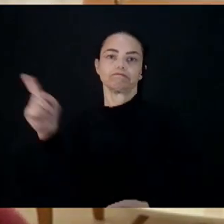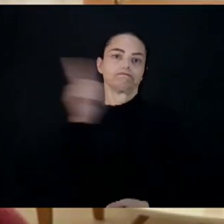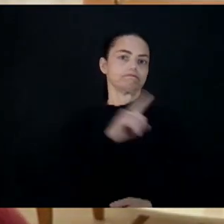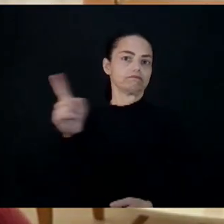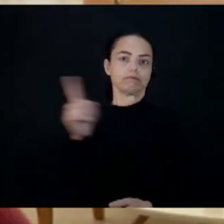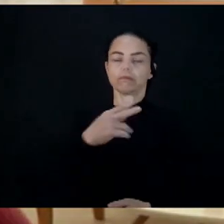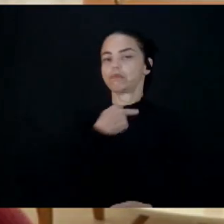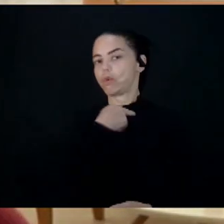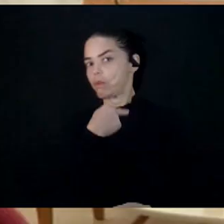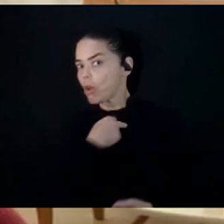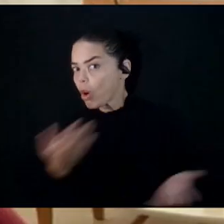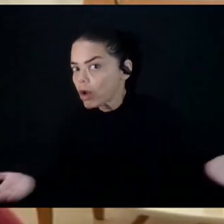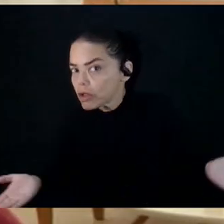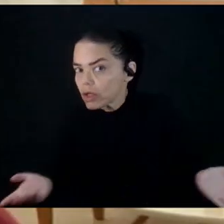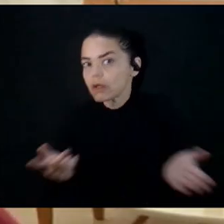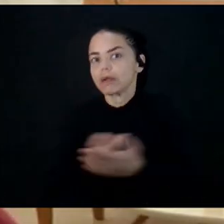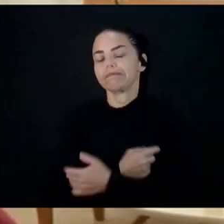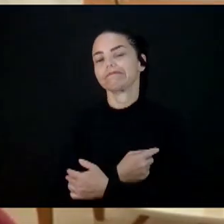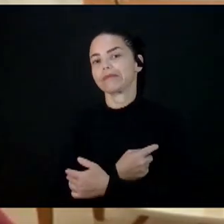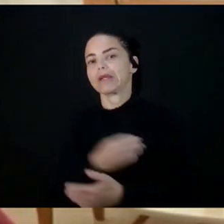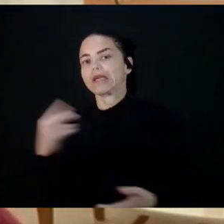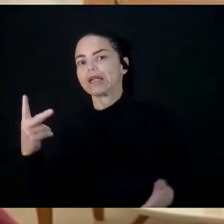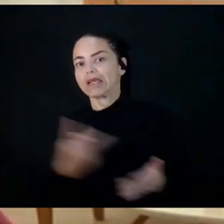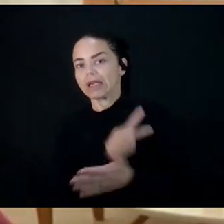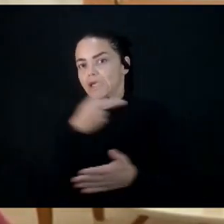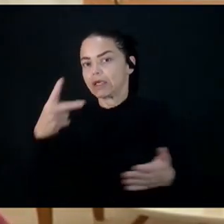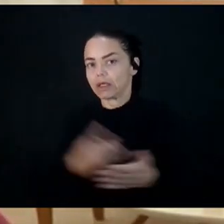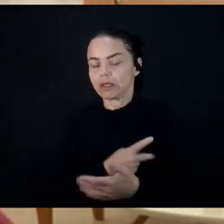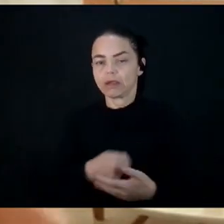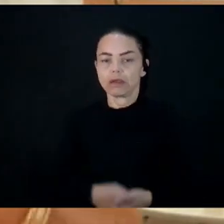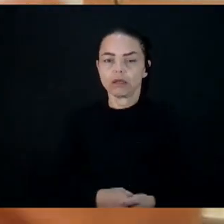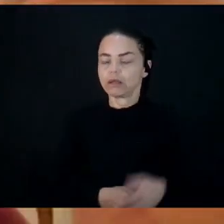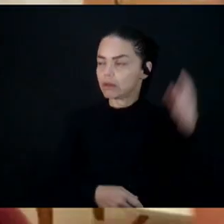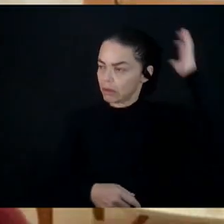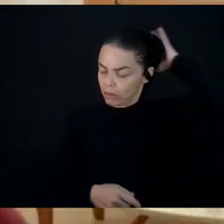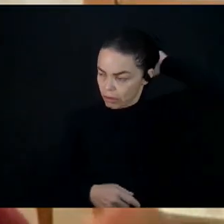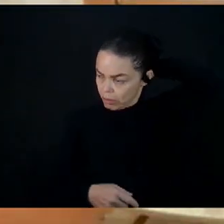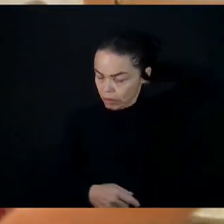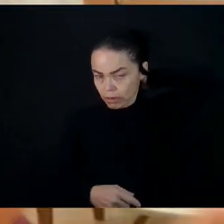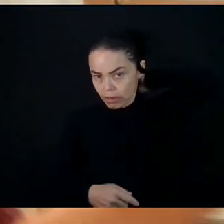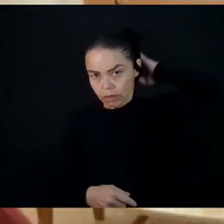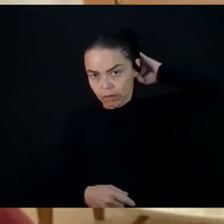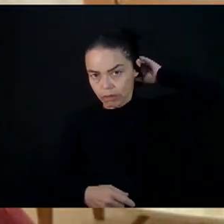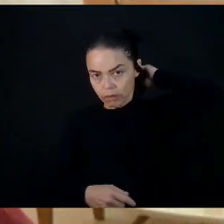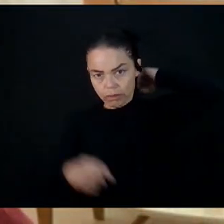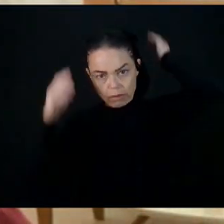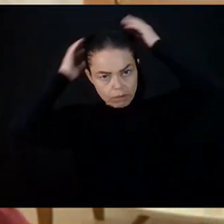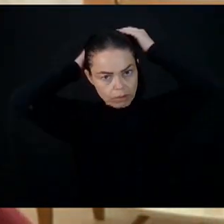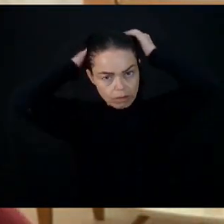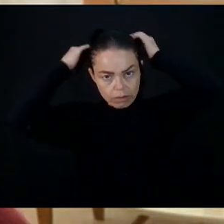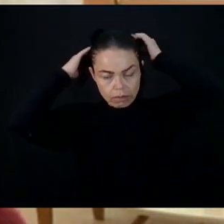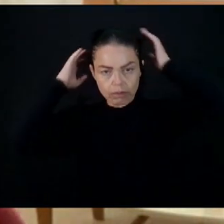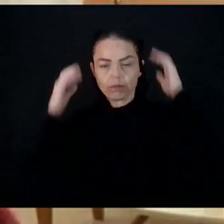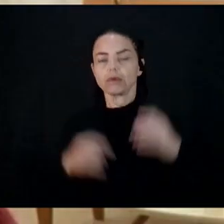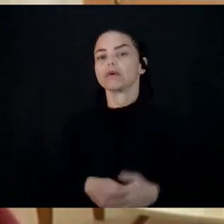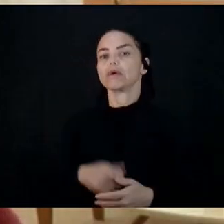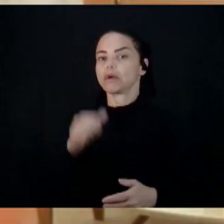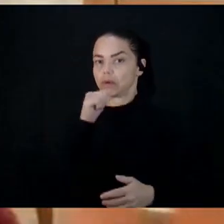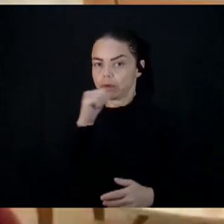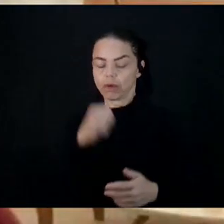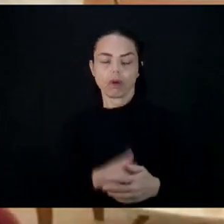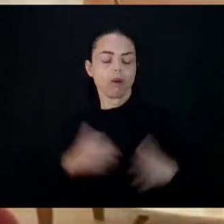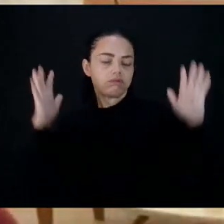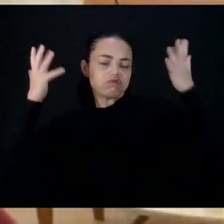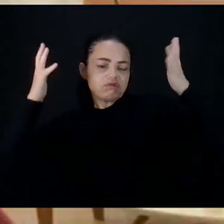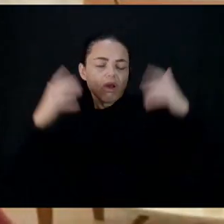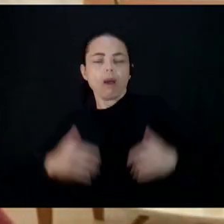assim. E veja, aqui eu não estou dizendo que a gente não deve beber alguma coisa para comemorar, nada